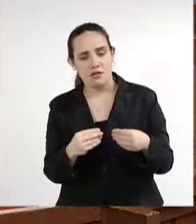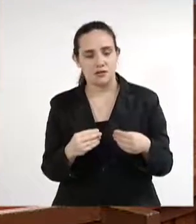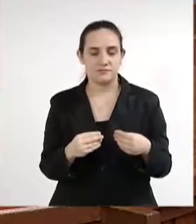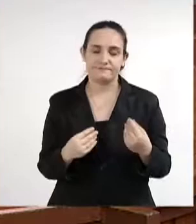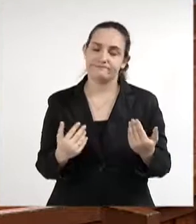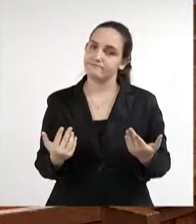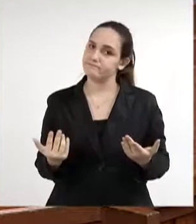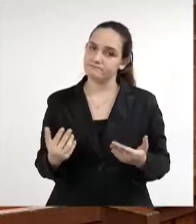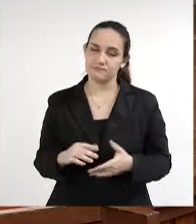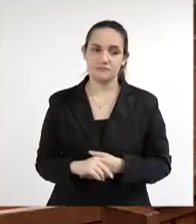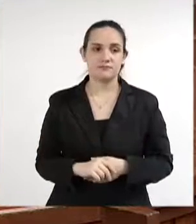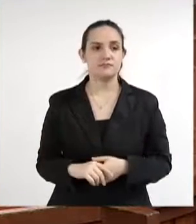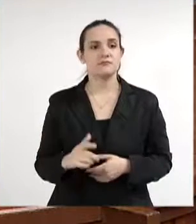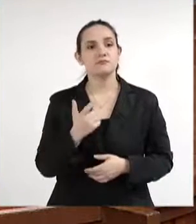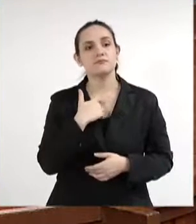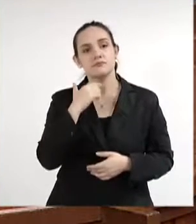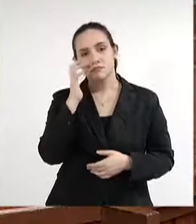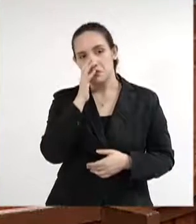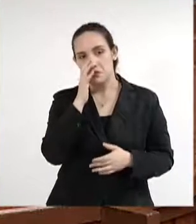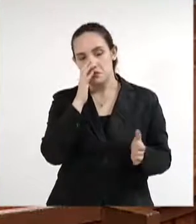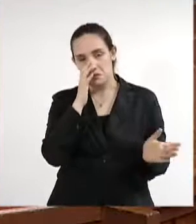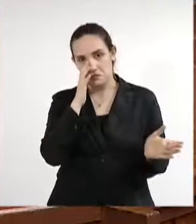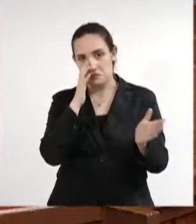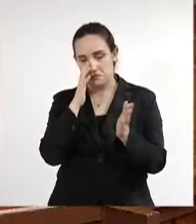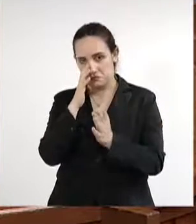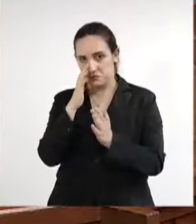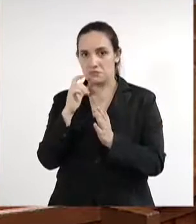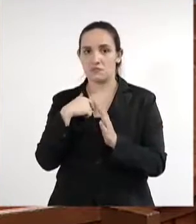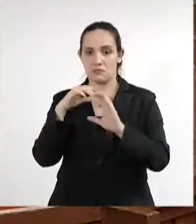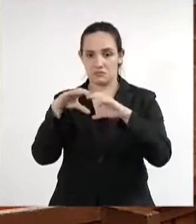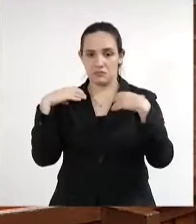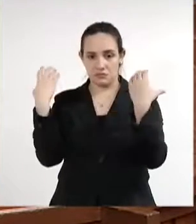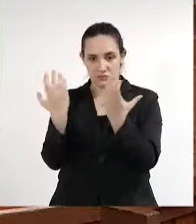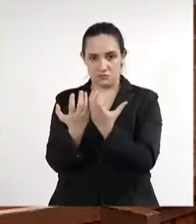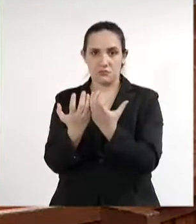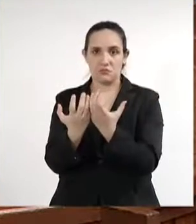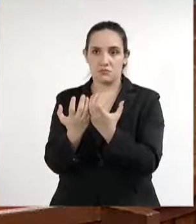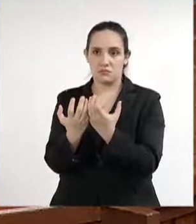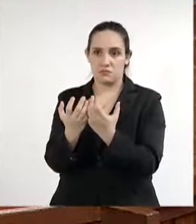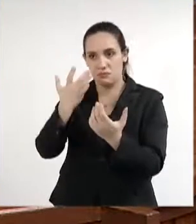assisti uma conferência sobre essa questão, onde